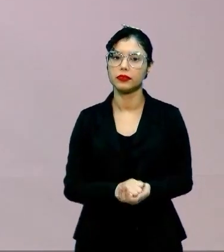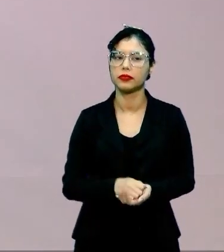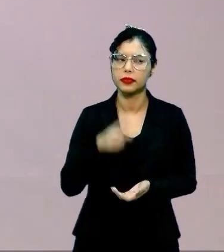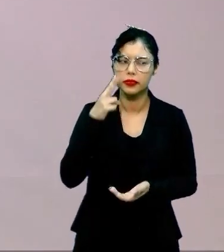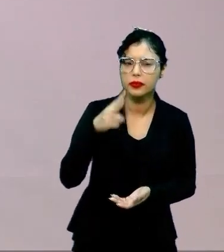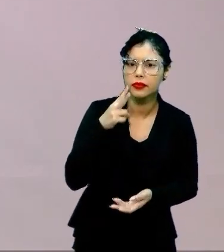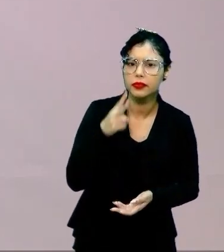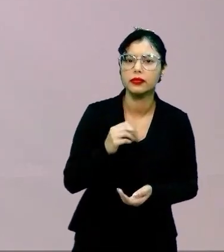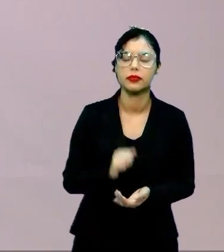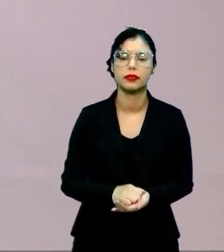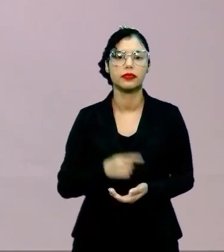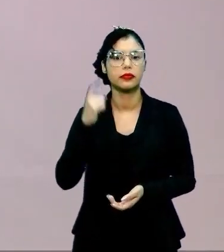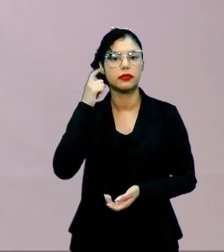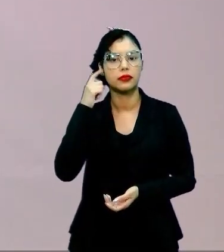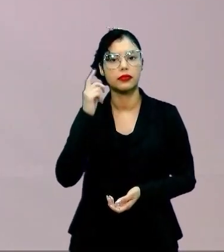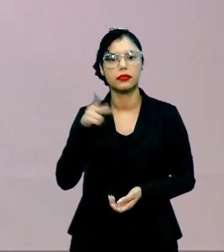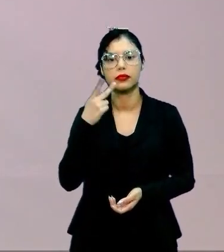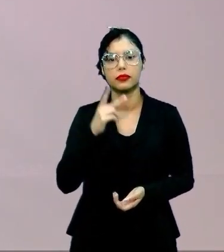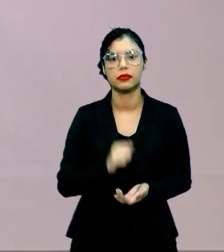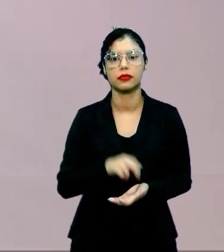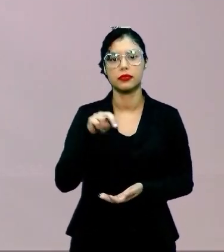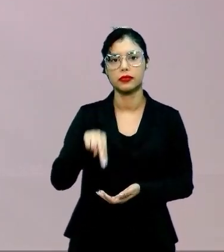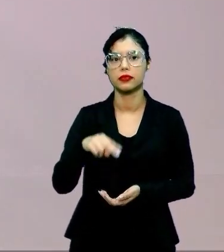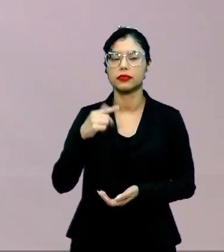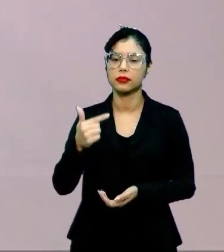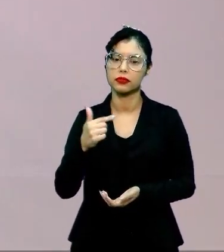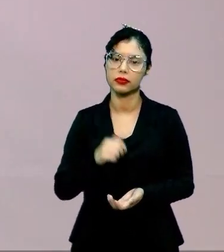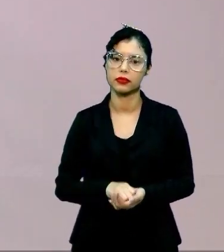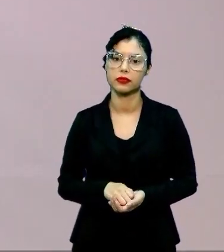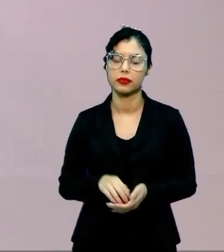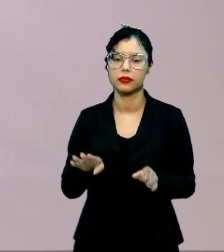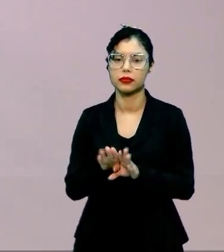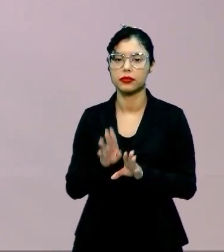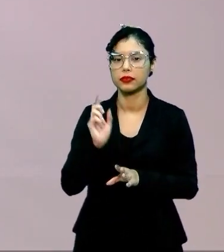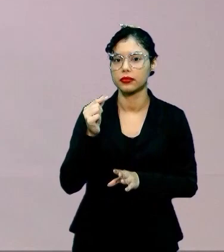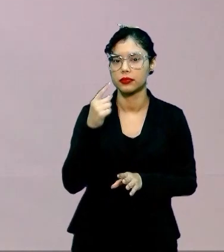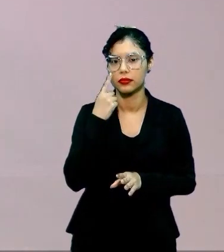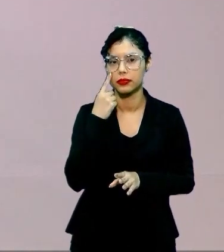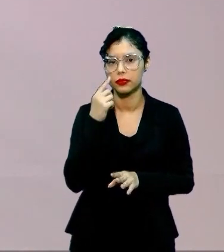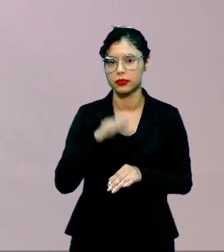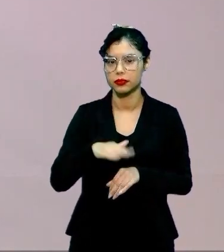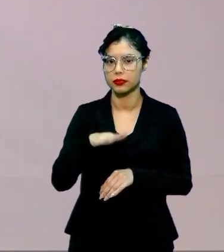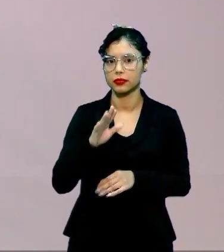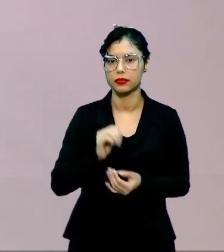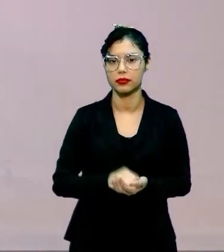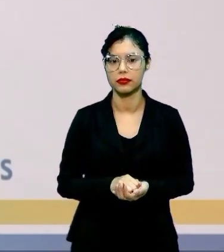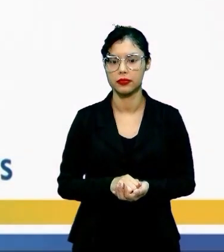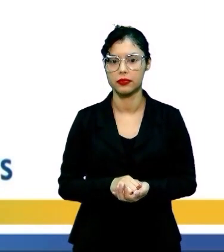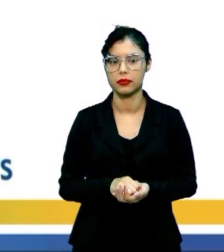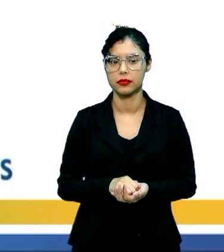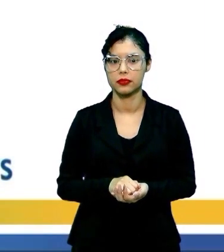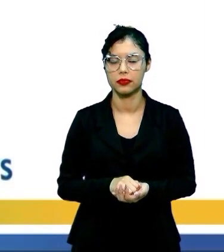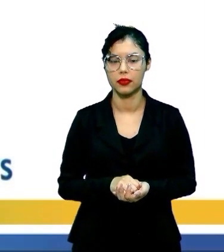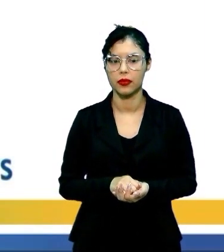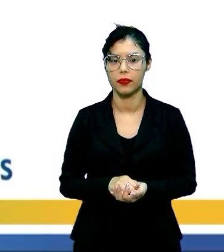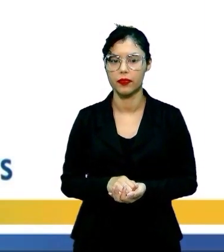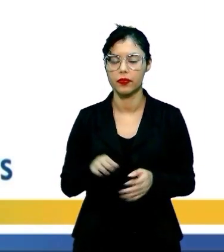pessoal, assim sem nem pensar, eu falaria em nitrogênio. Mas aí eu olhei um pouquinho mais, espera aí.